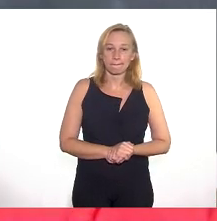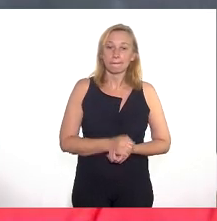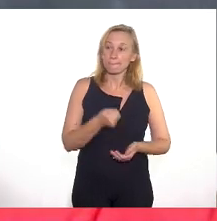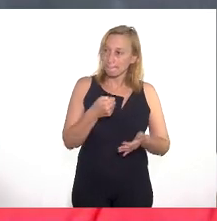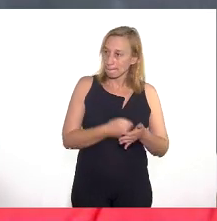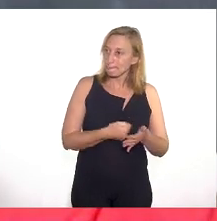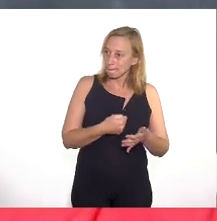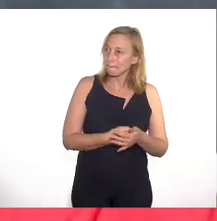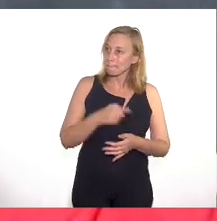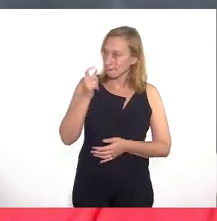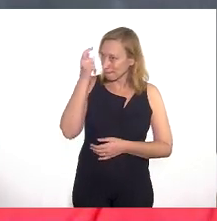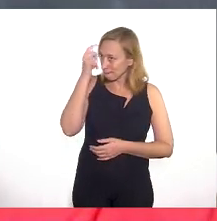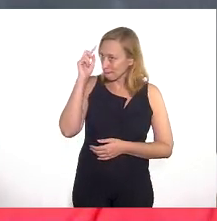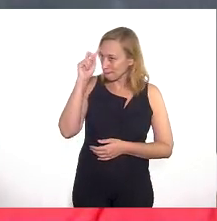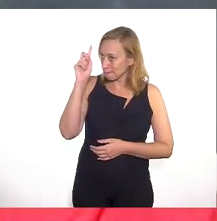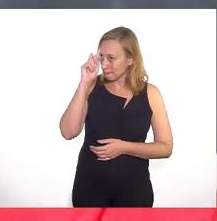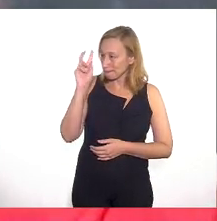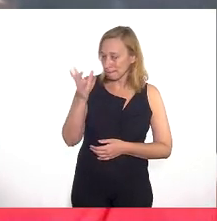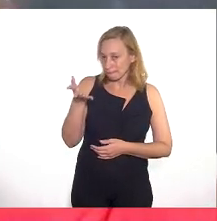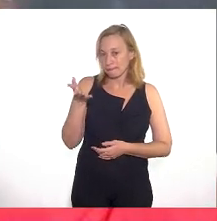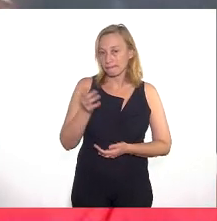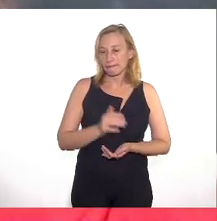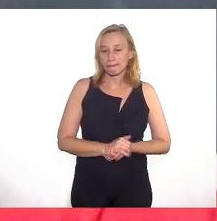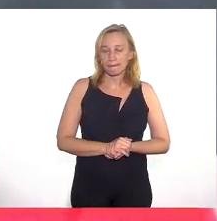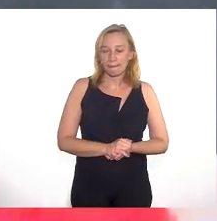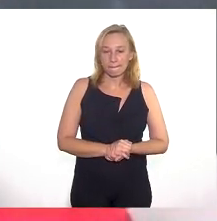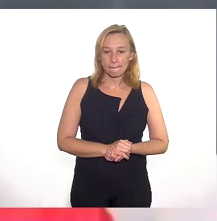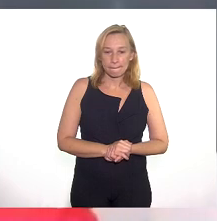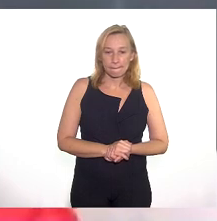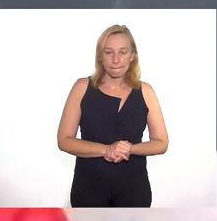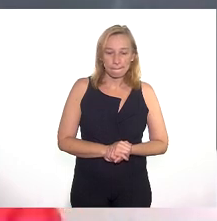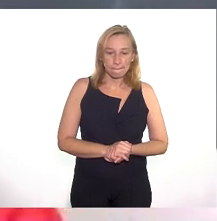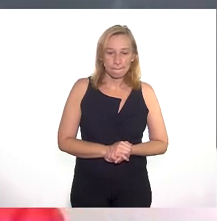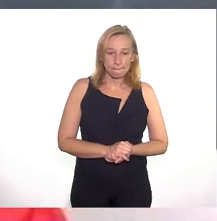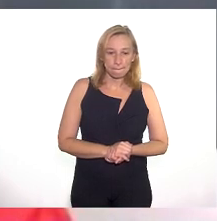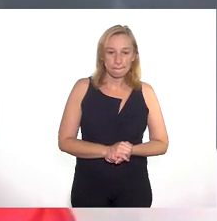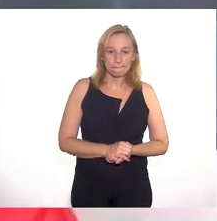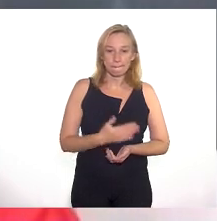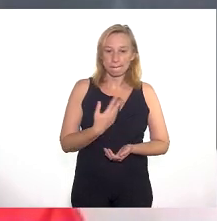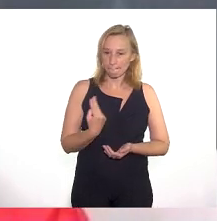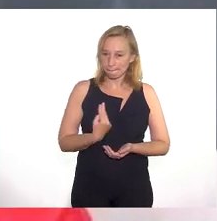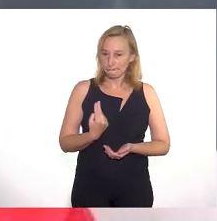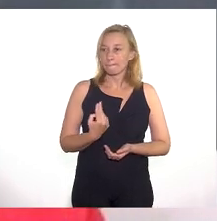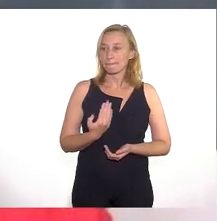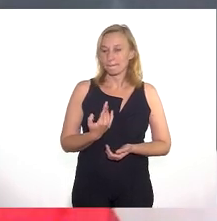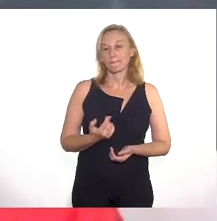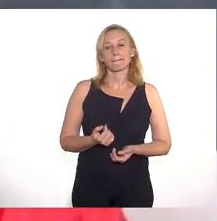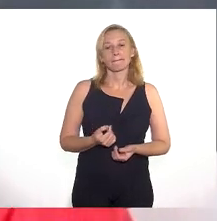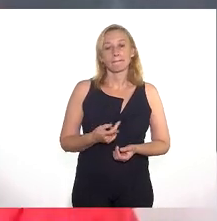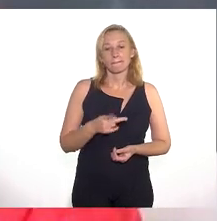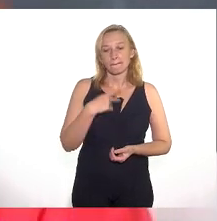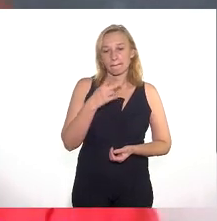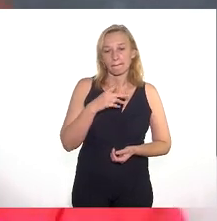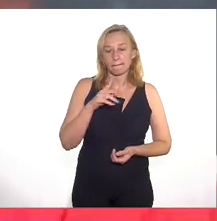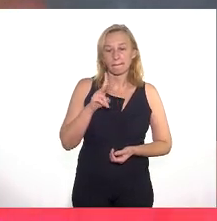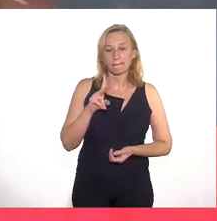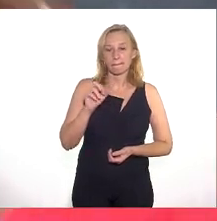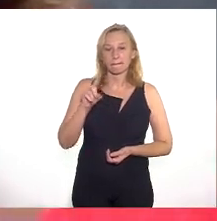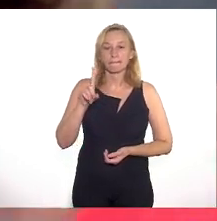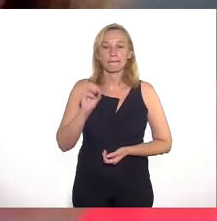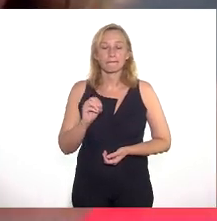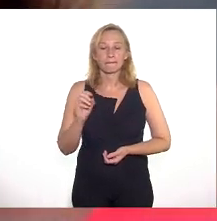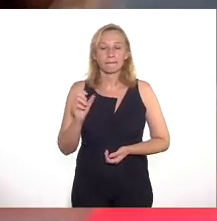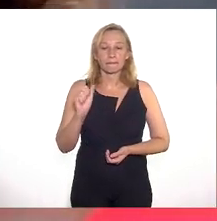salutar essa ideia, né? E até pedir, se possível, para os autores coautoria. Porque, como disse Oswaldo de